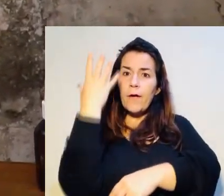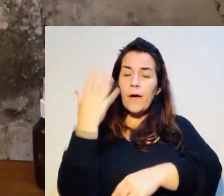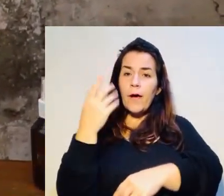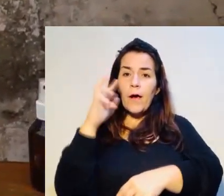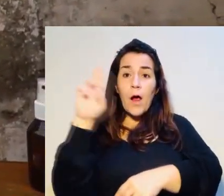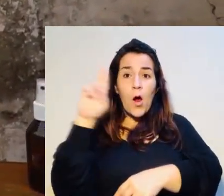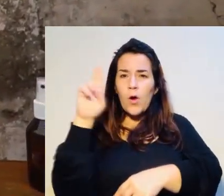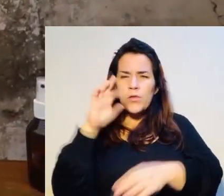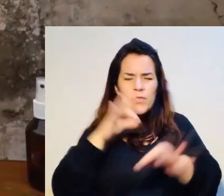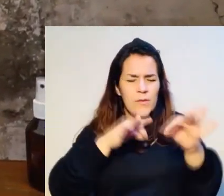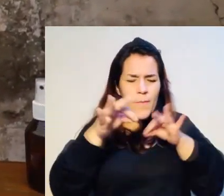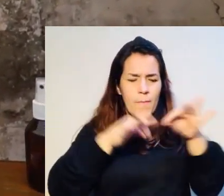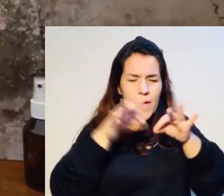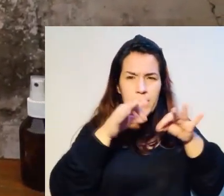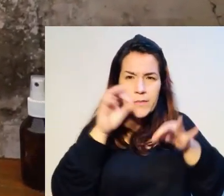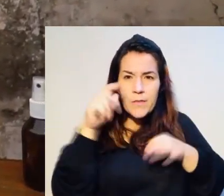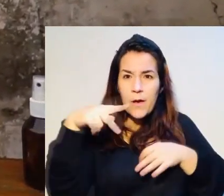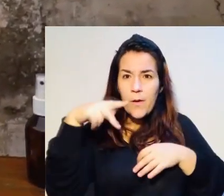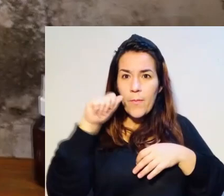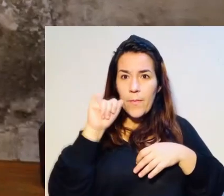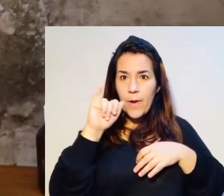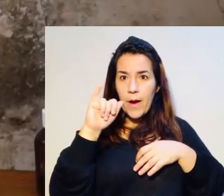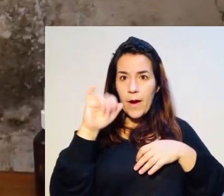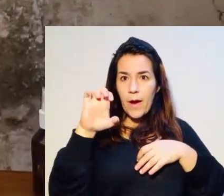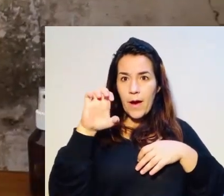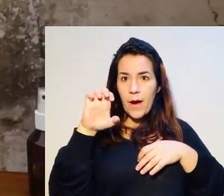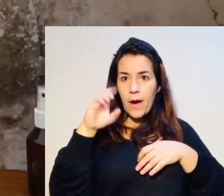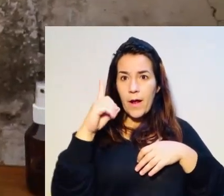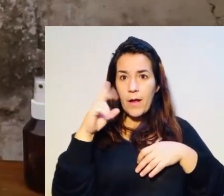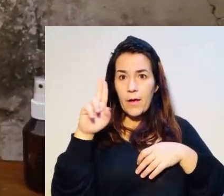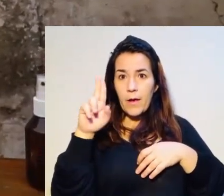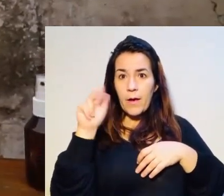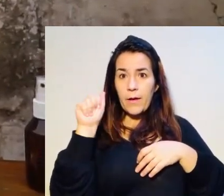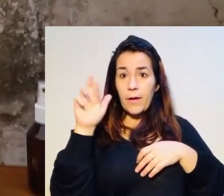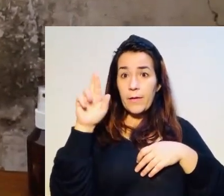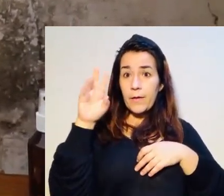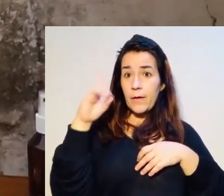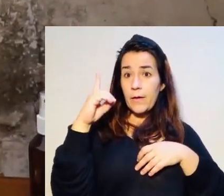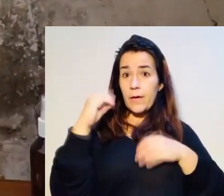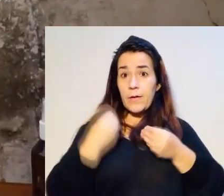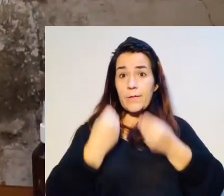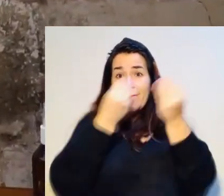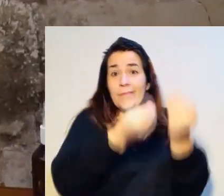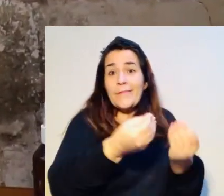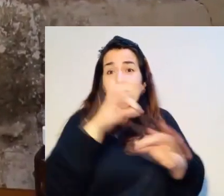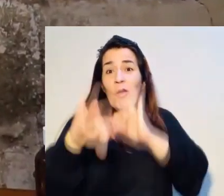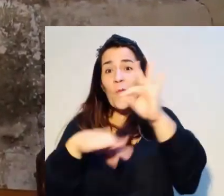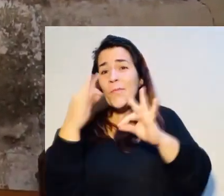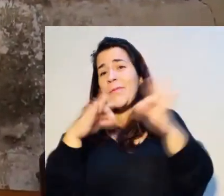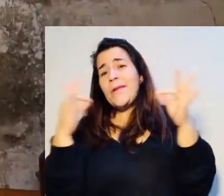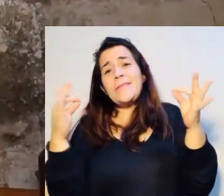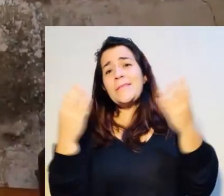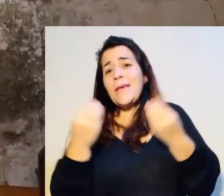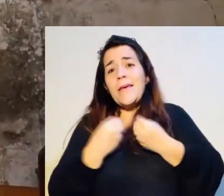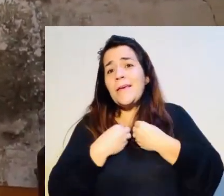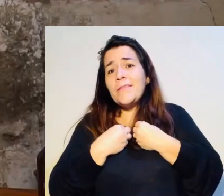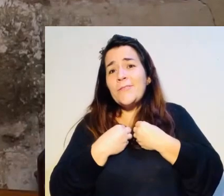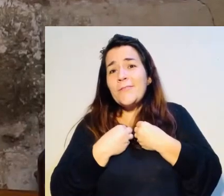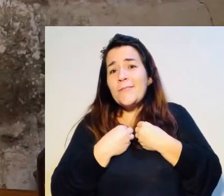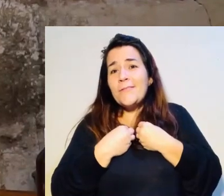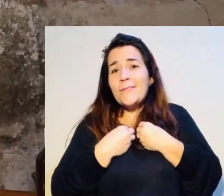Rogério pesquisou tanto a história de Pai Eduardo que ele nos deu esse presente.